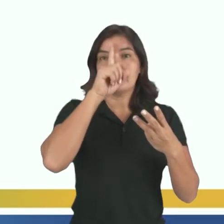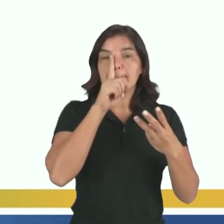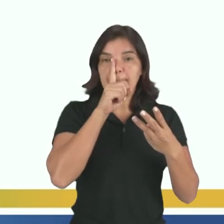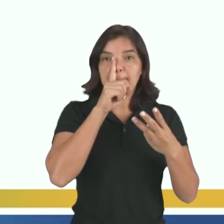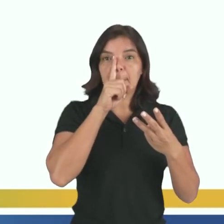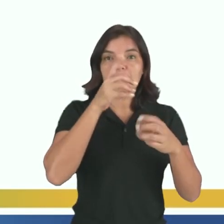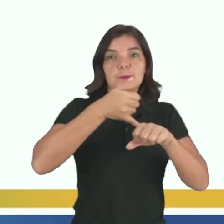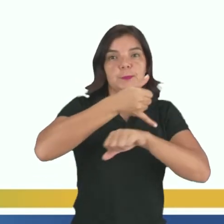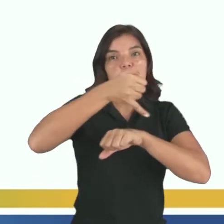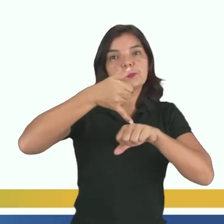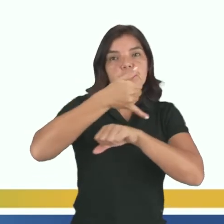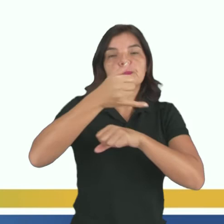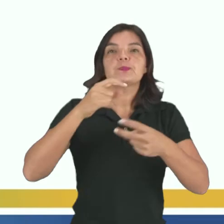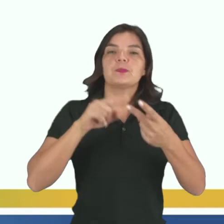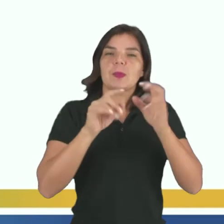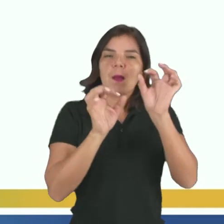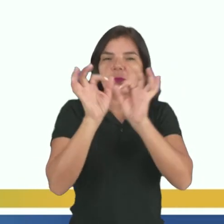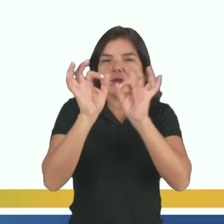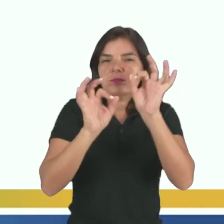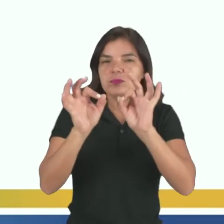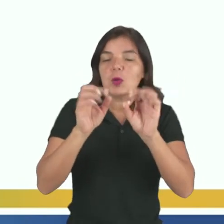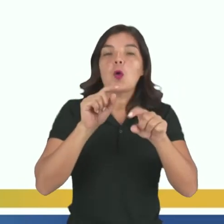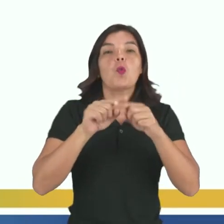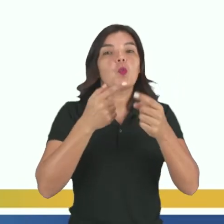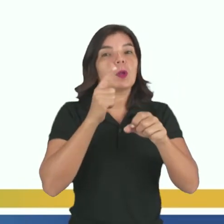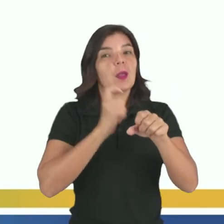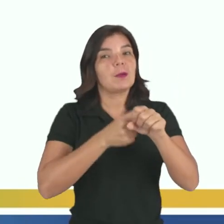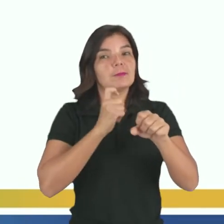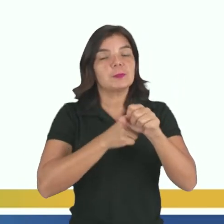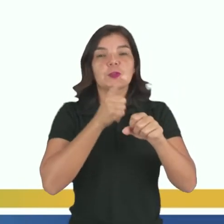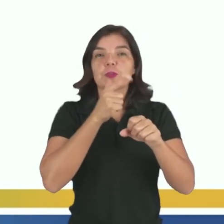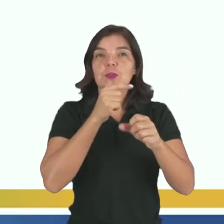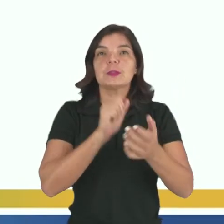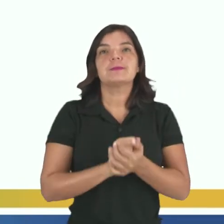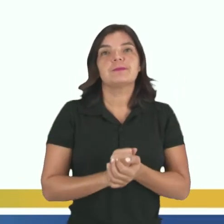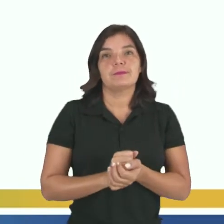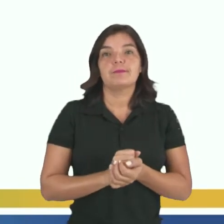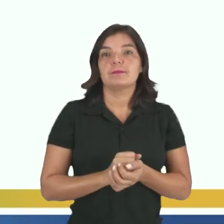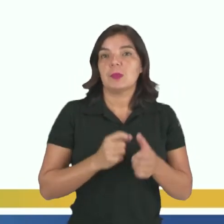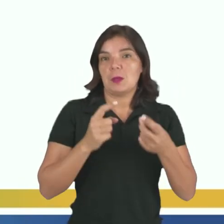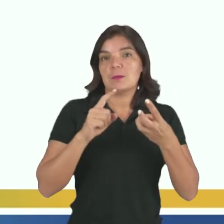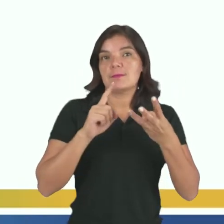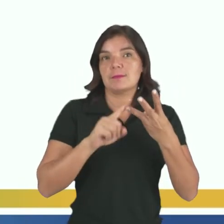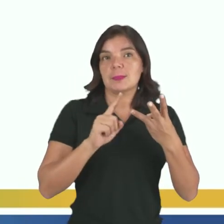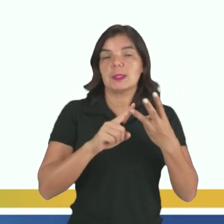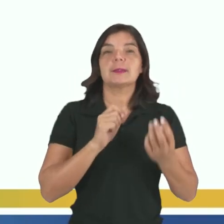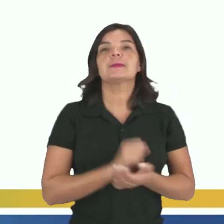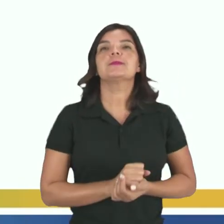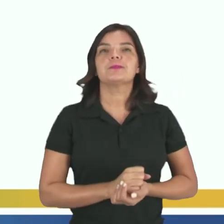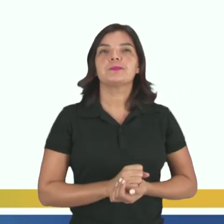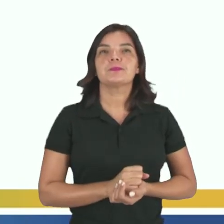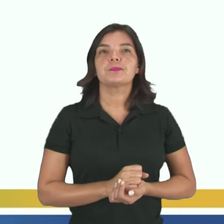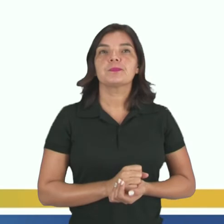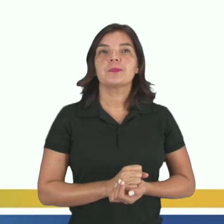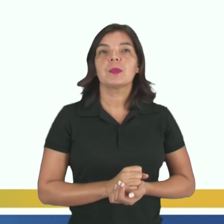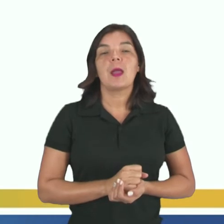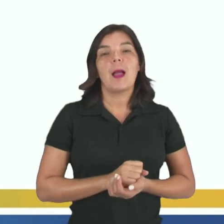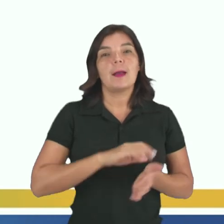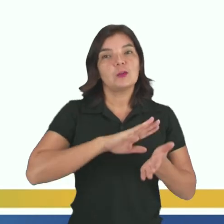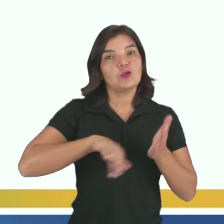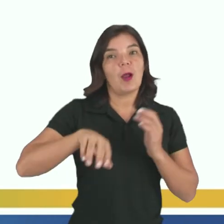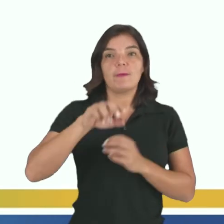representando o óleo, essas pedrinhas seriam o gelo e embaixo eu teria a água, então seria a primeira 3. Eu já descartaria então a letra